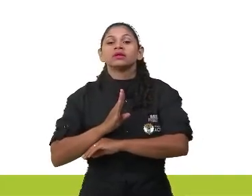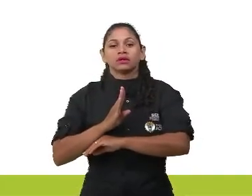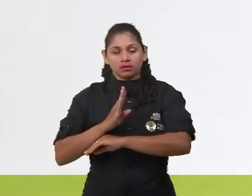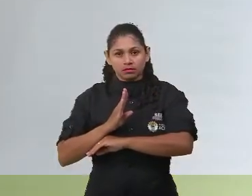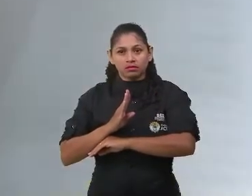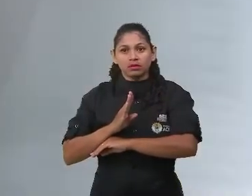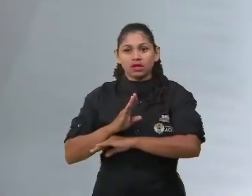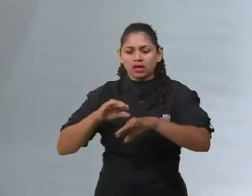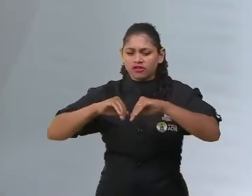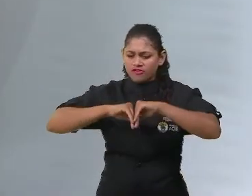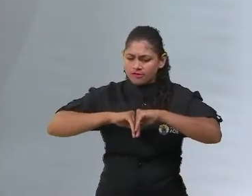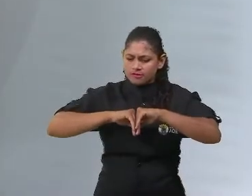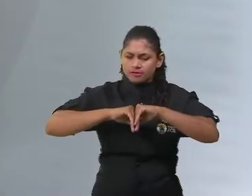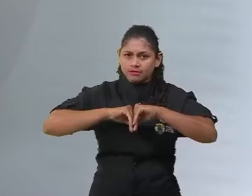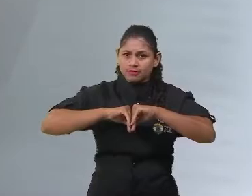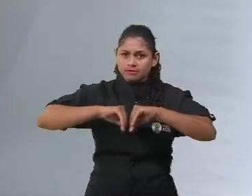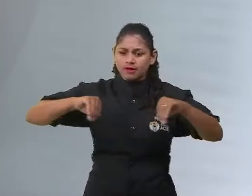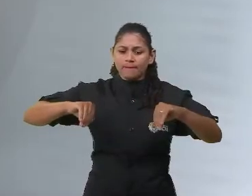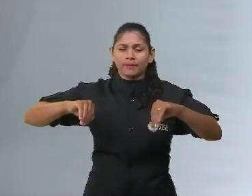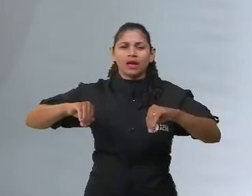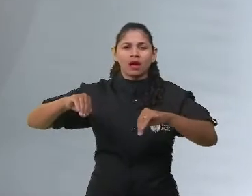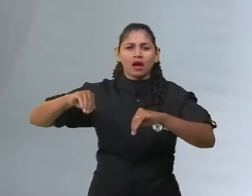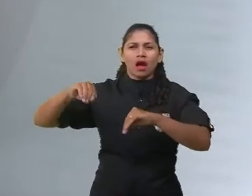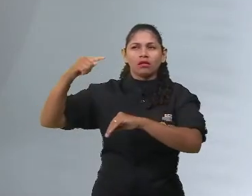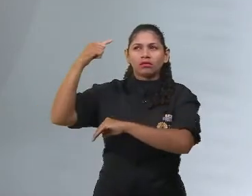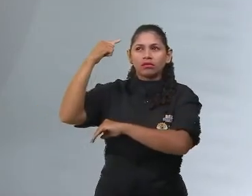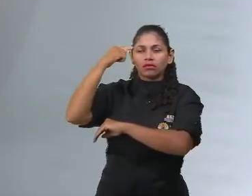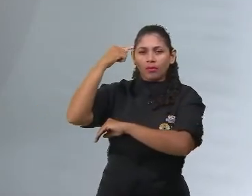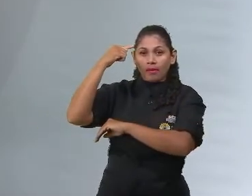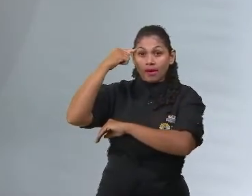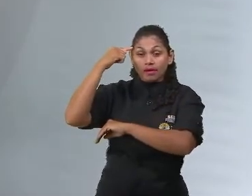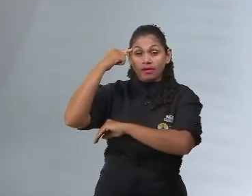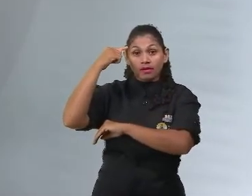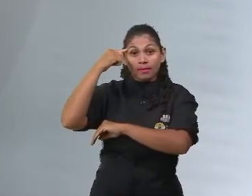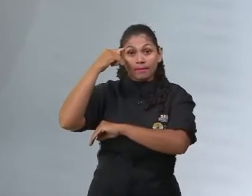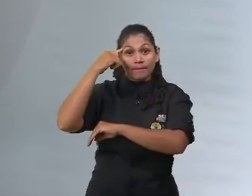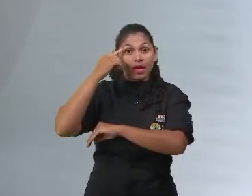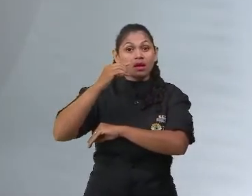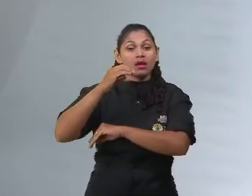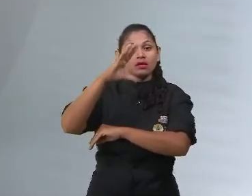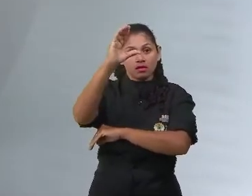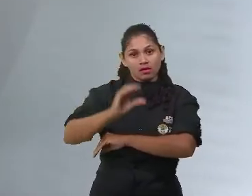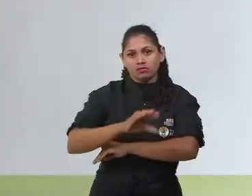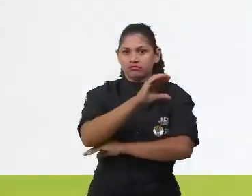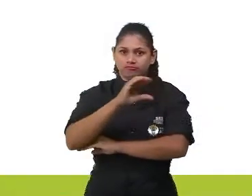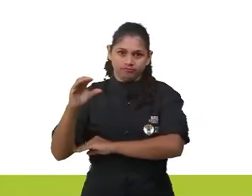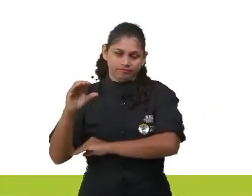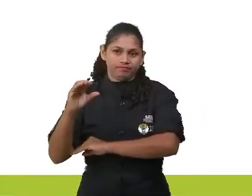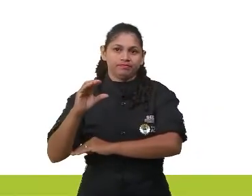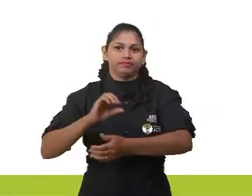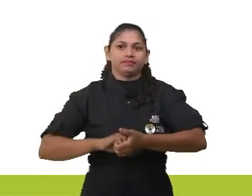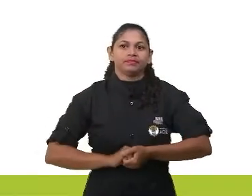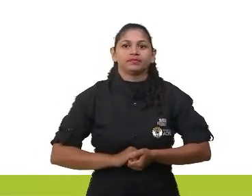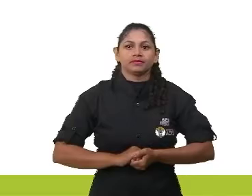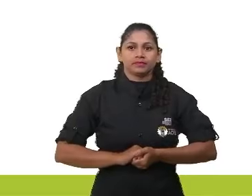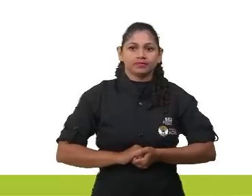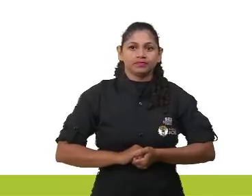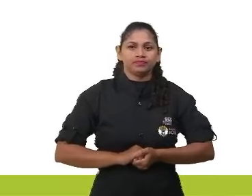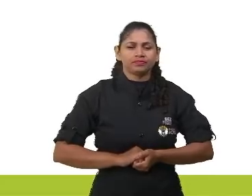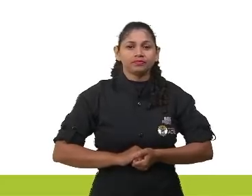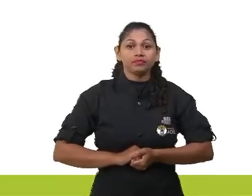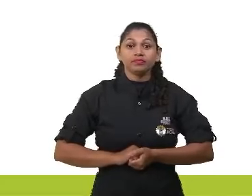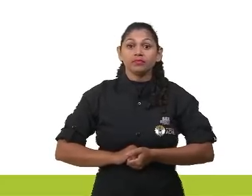seja, desvinculado do pensamento da igreja. E vamos destacar aqui, é importantíssimo falar, dos